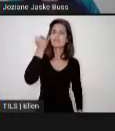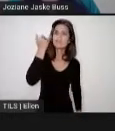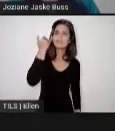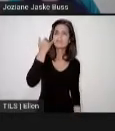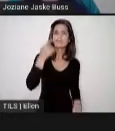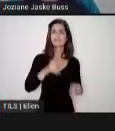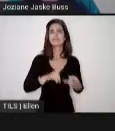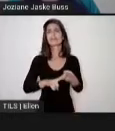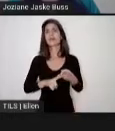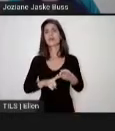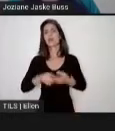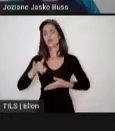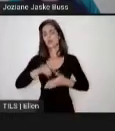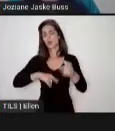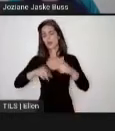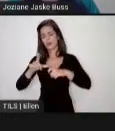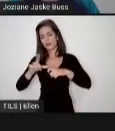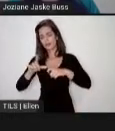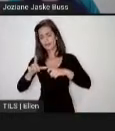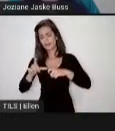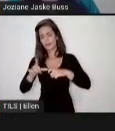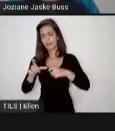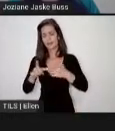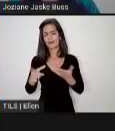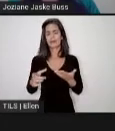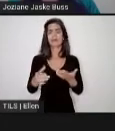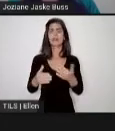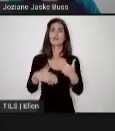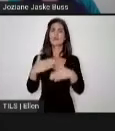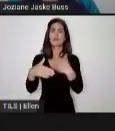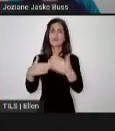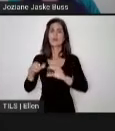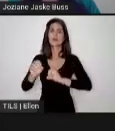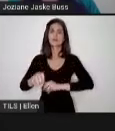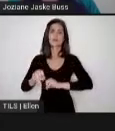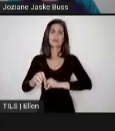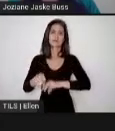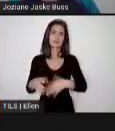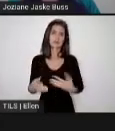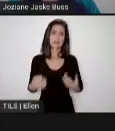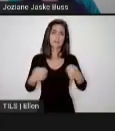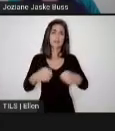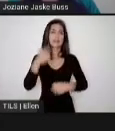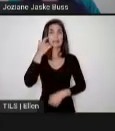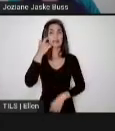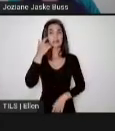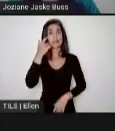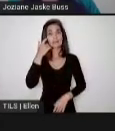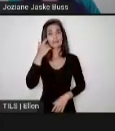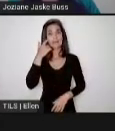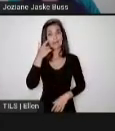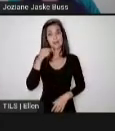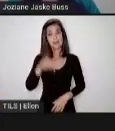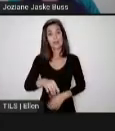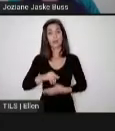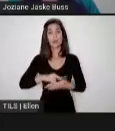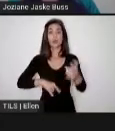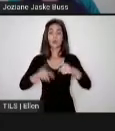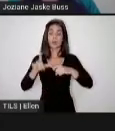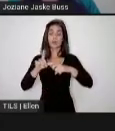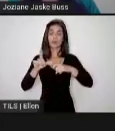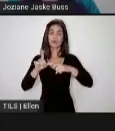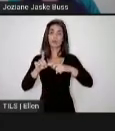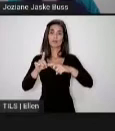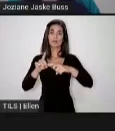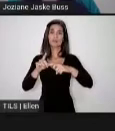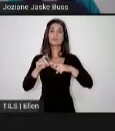né? Então, a gente precisa pensar um pouco sobre esse laudo médico e a gente parte da premissa de